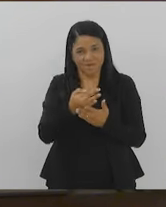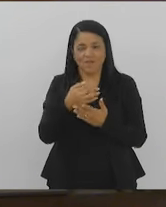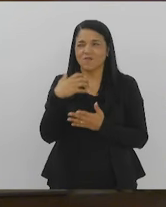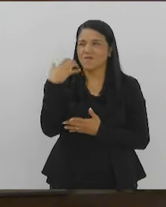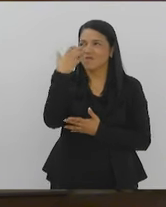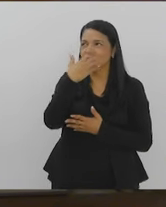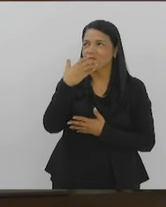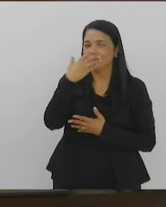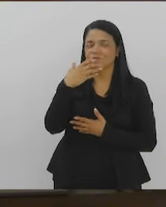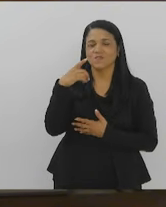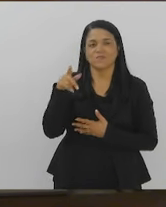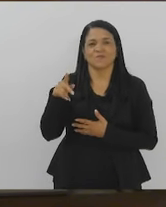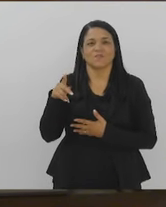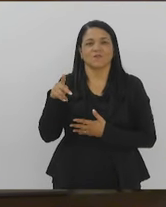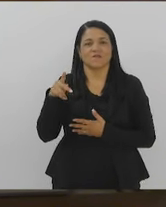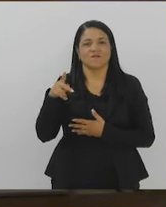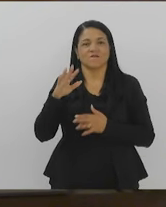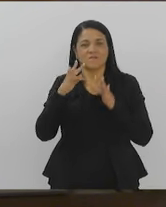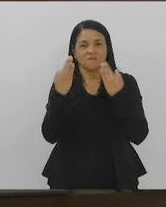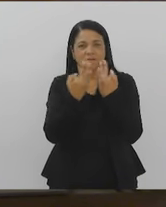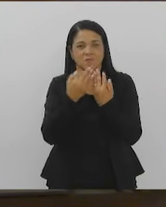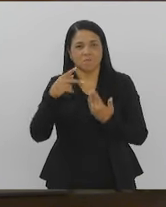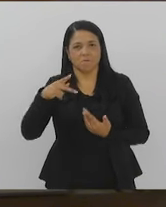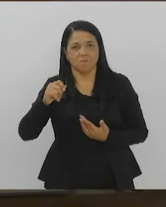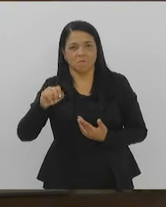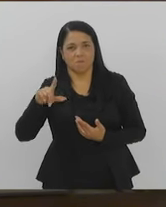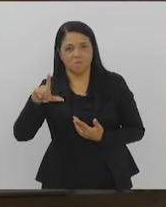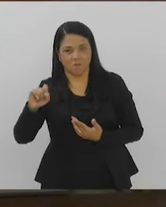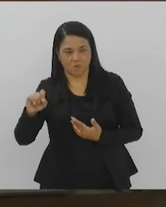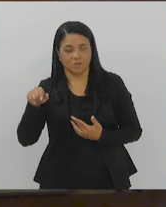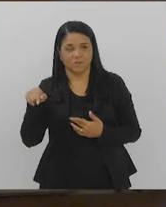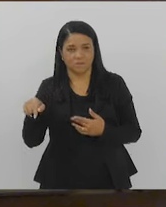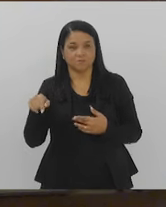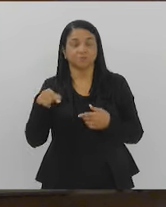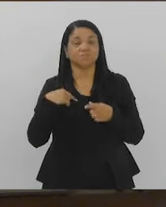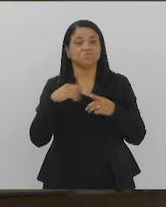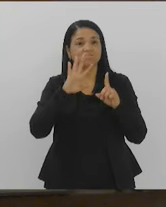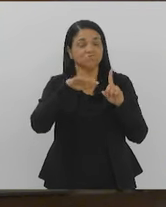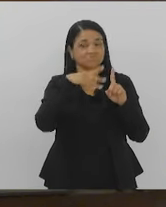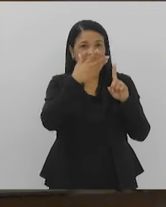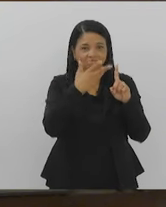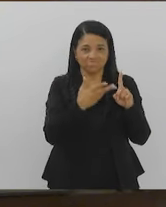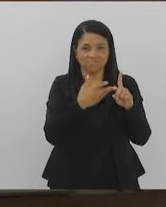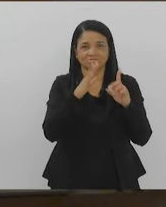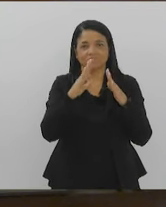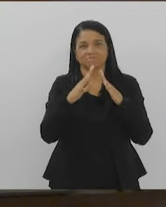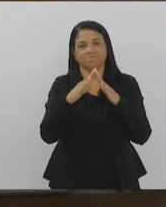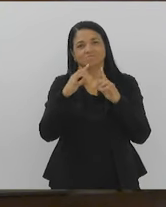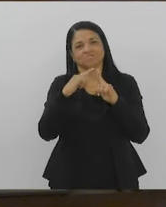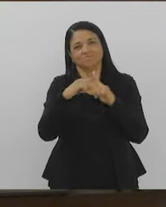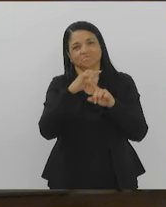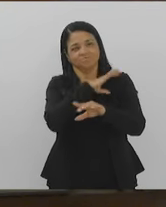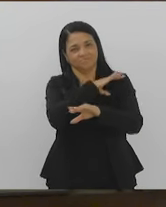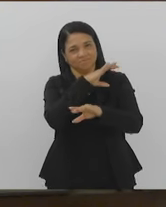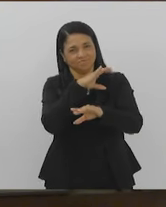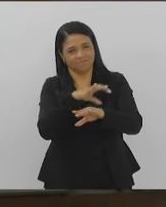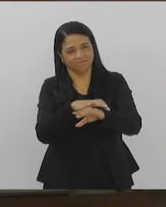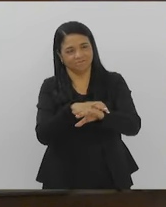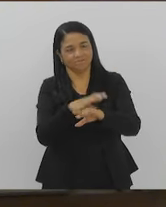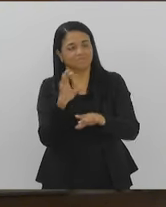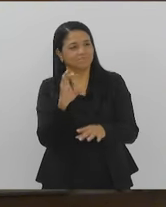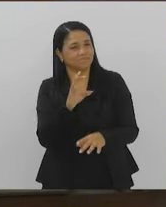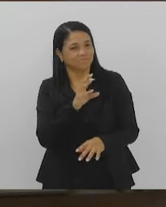Paula, e a gente não pode deixar de trazer essa homenagem a essa igreja tão querida, tão amada